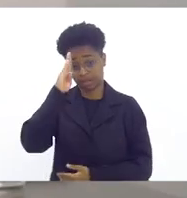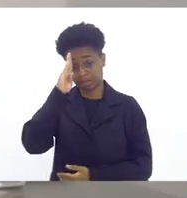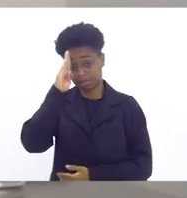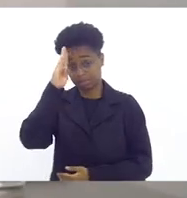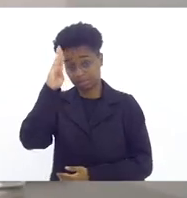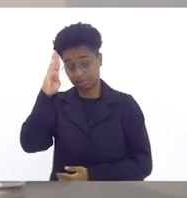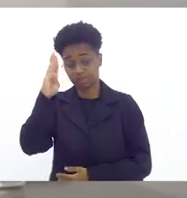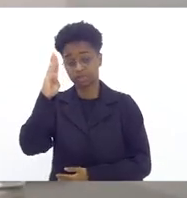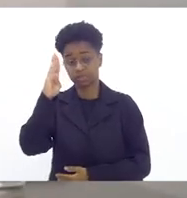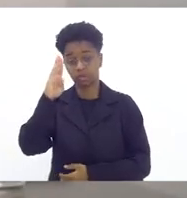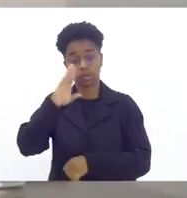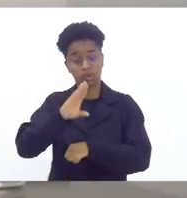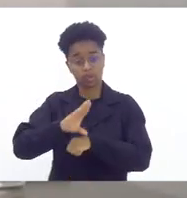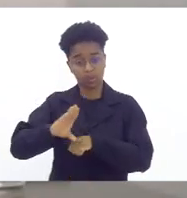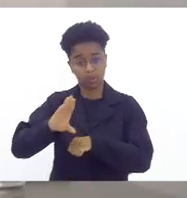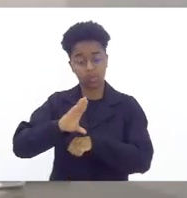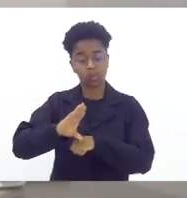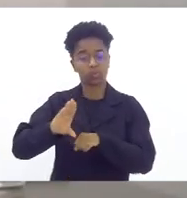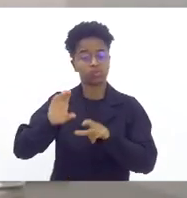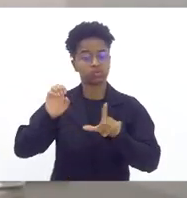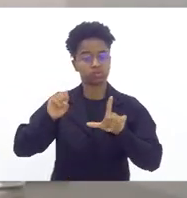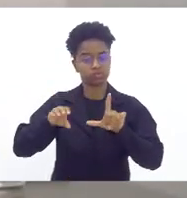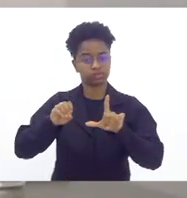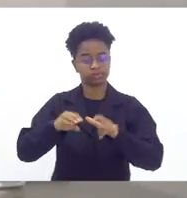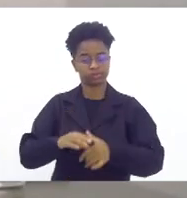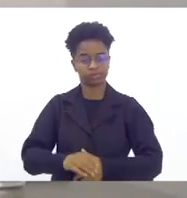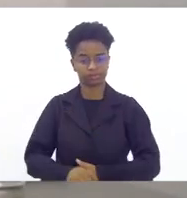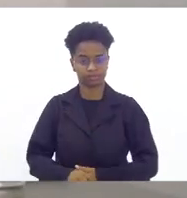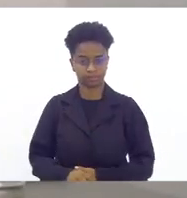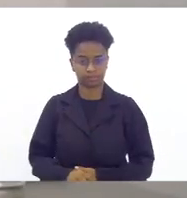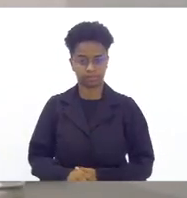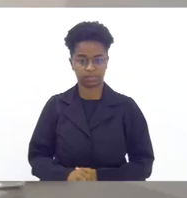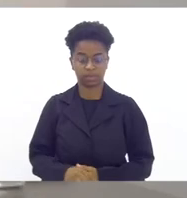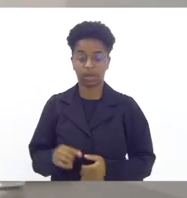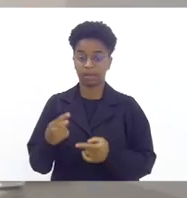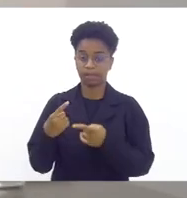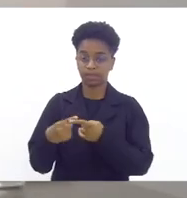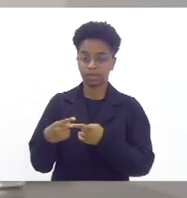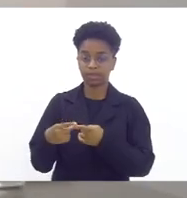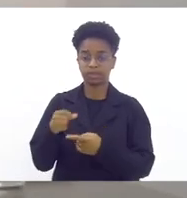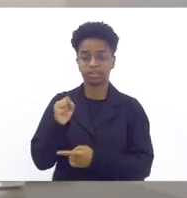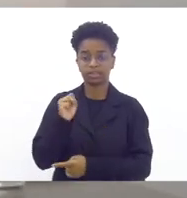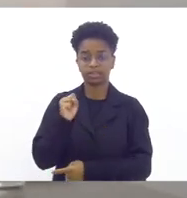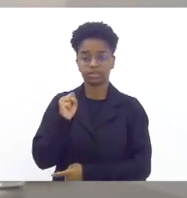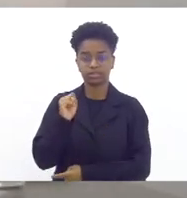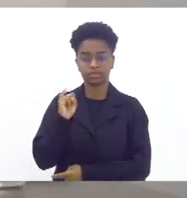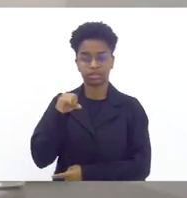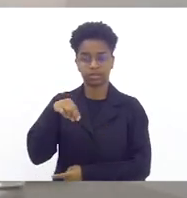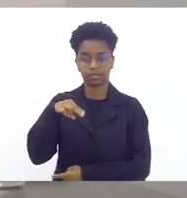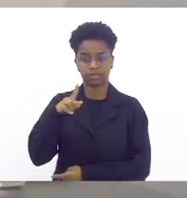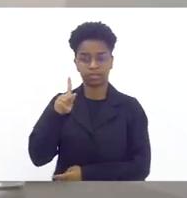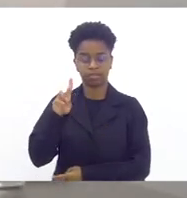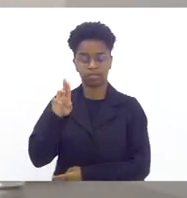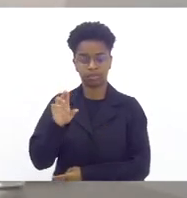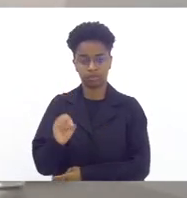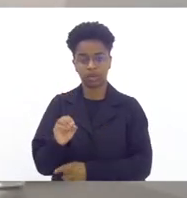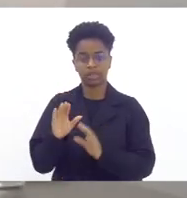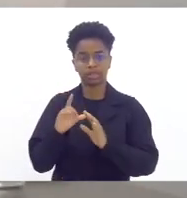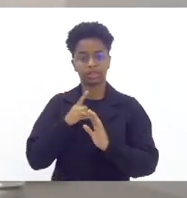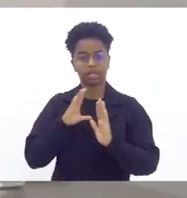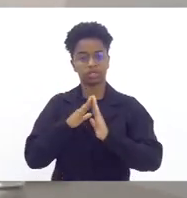cursos de licenciatura. O Simpro, ele tem uma escola, que é a escola do professor, que está à